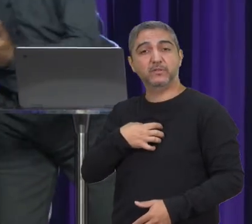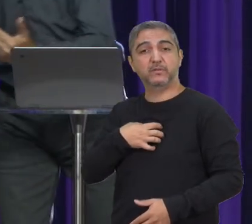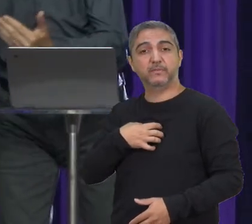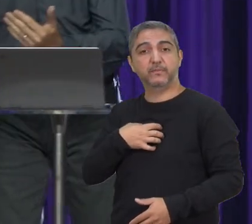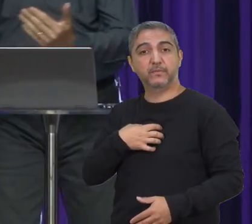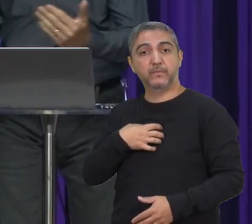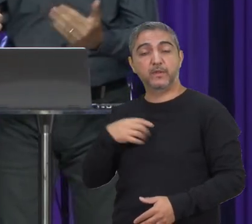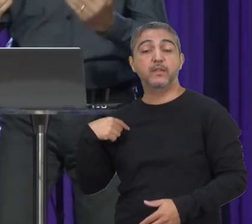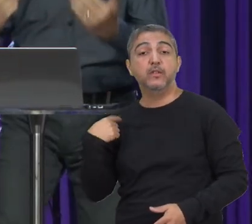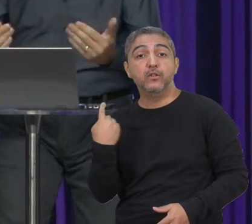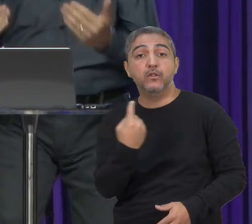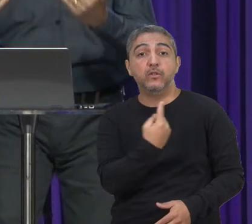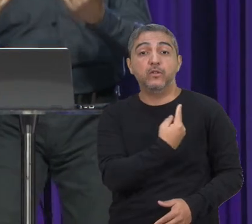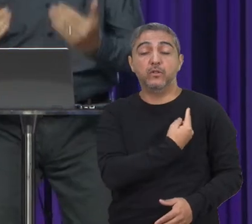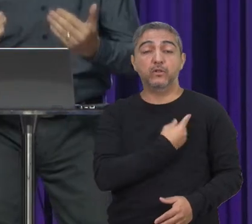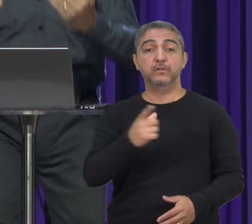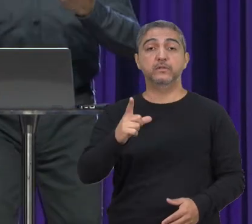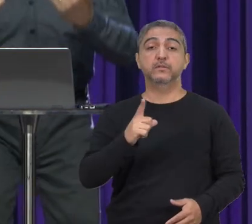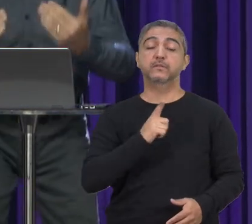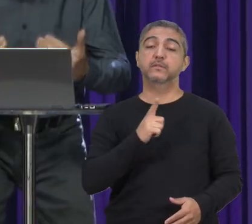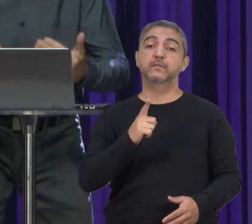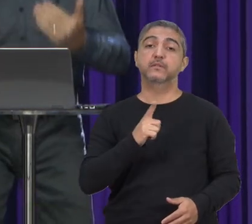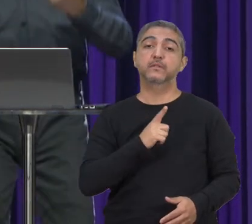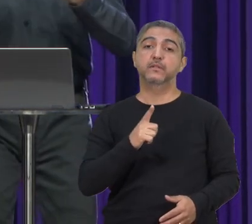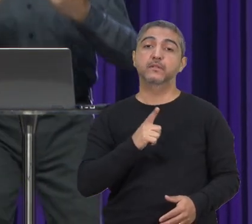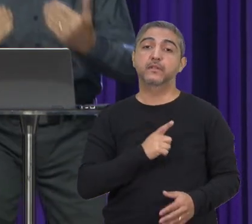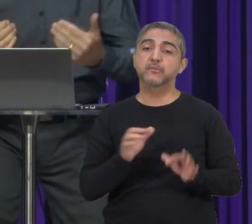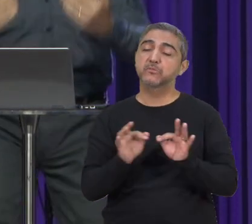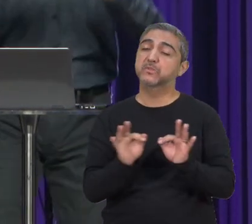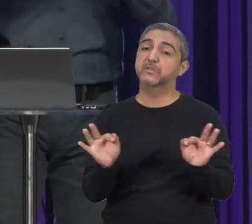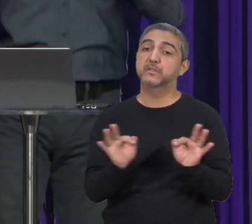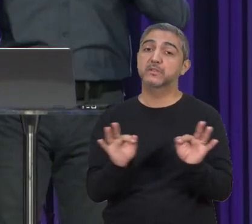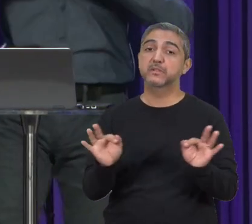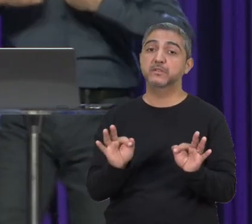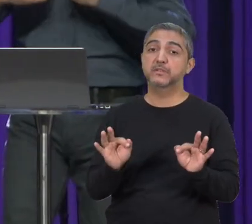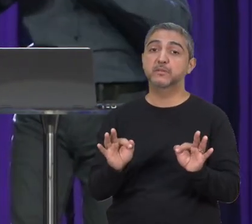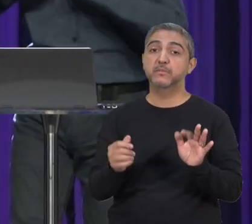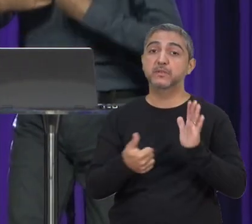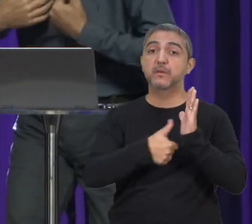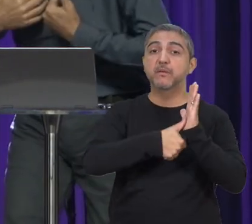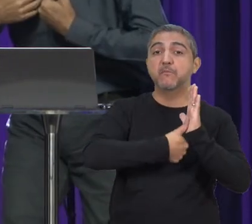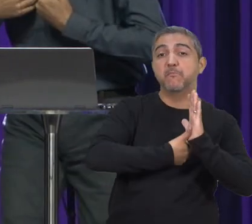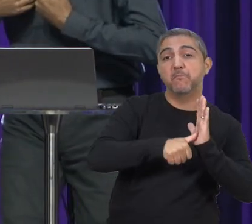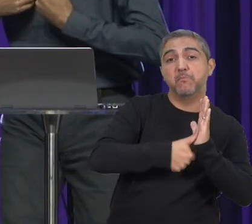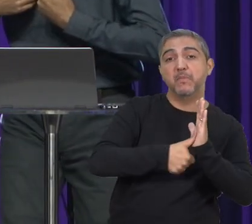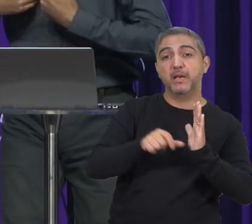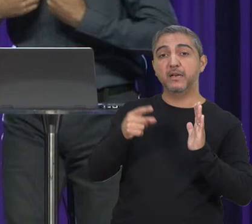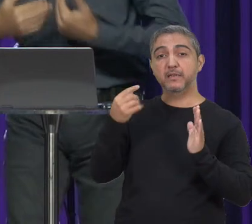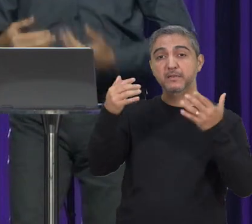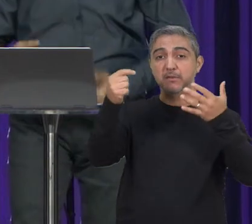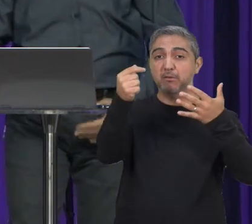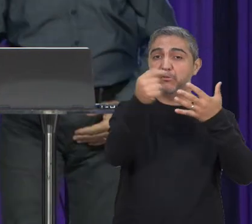natural que nós tenhamos algumas marcas da sua imagem no nosso caráter.